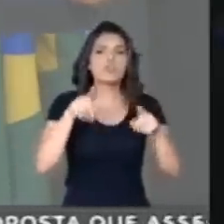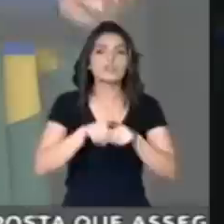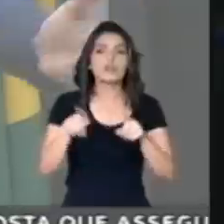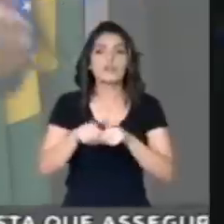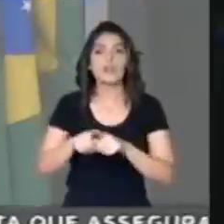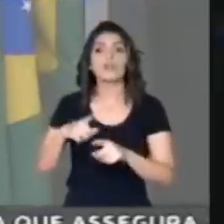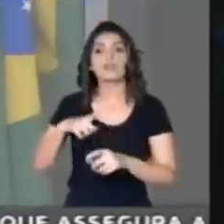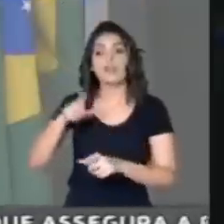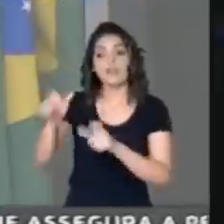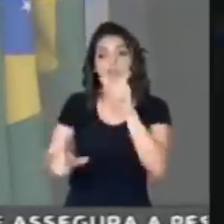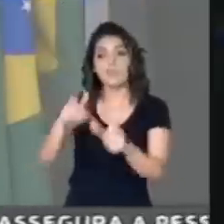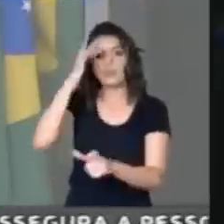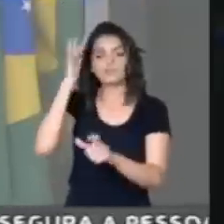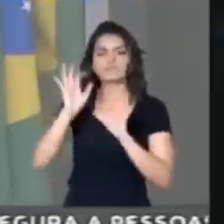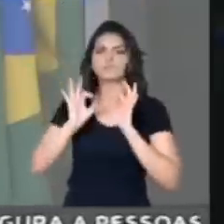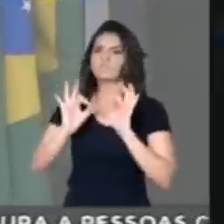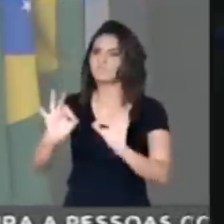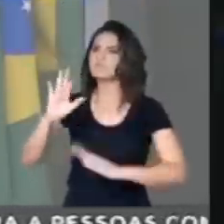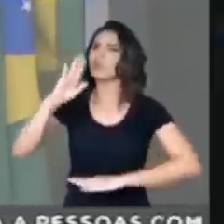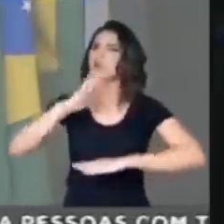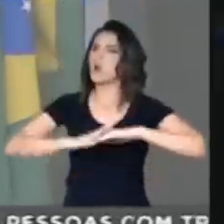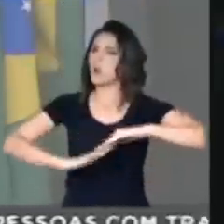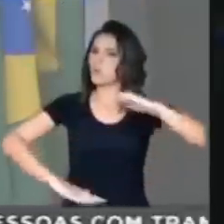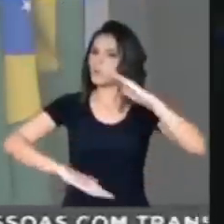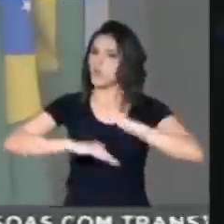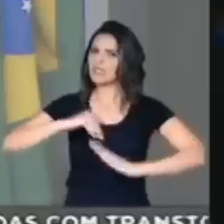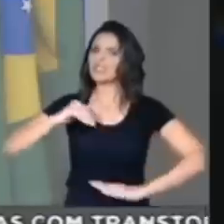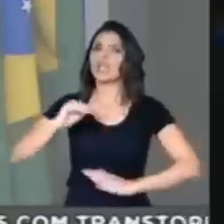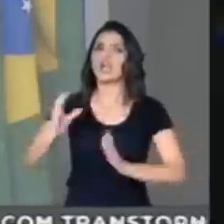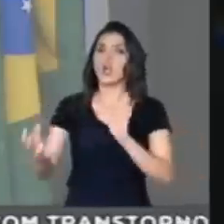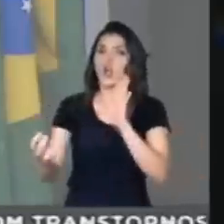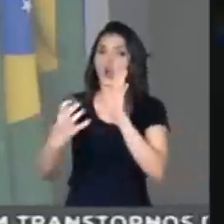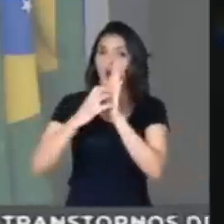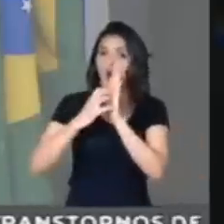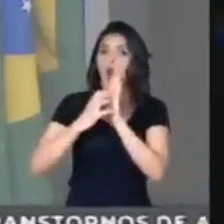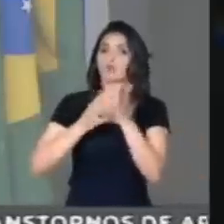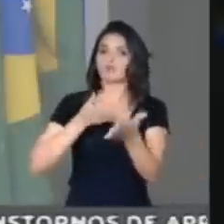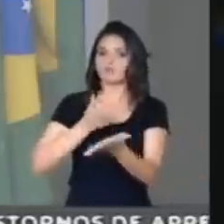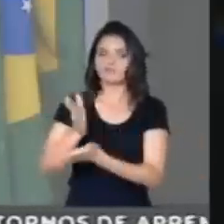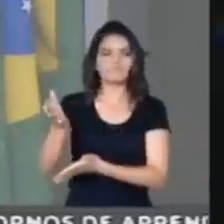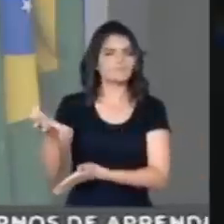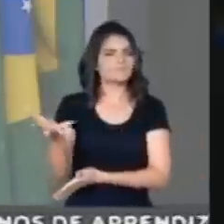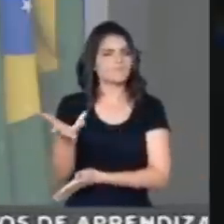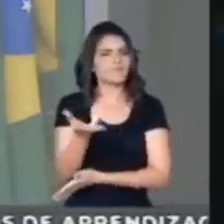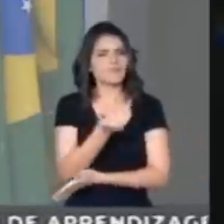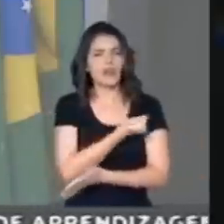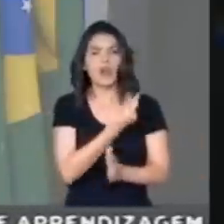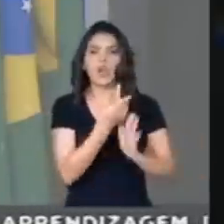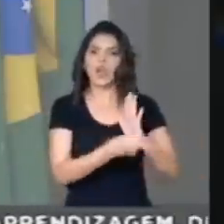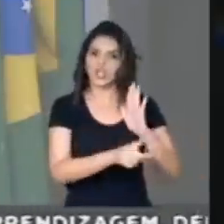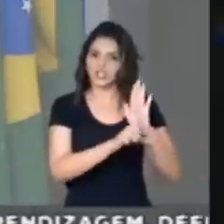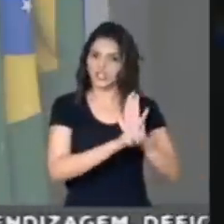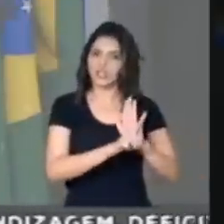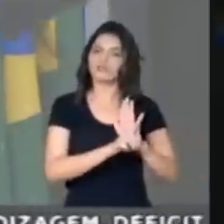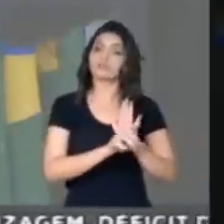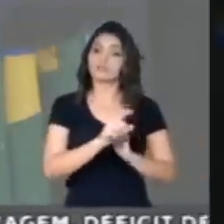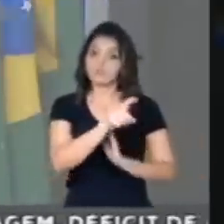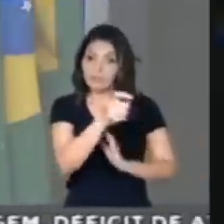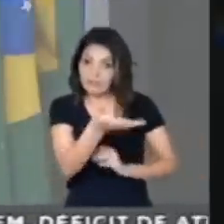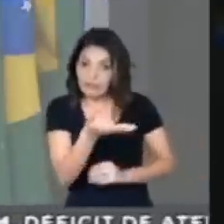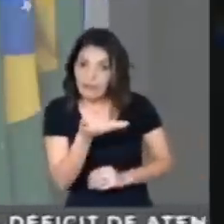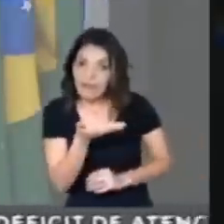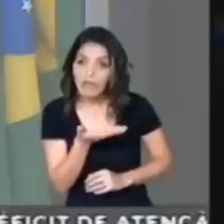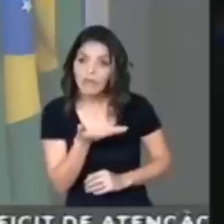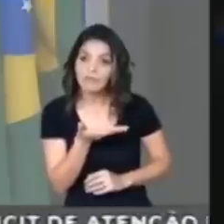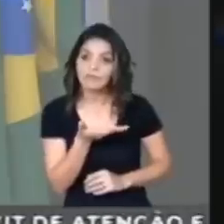consultoria da casa, que é muito competente, concursada e faz excelentes projetos. Se o senhor quiser, apresento,